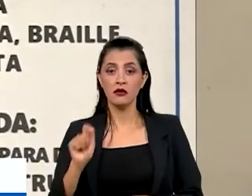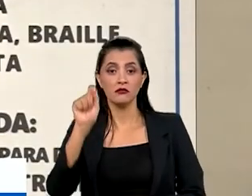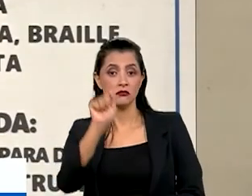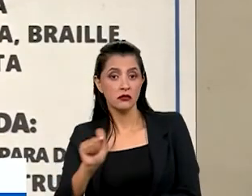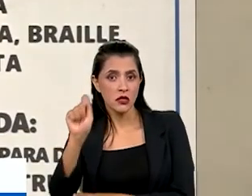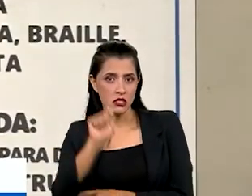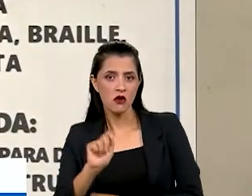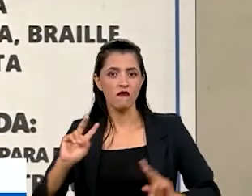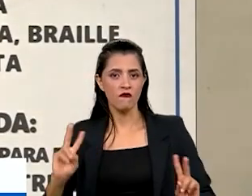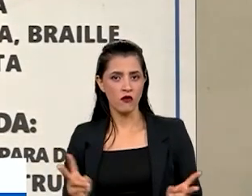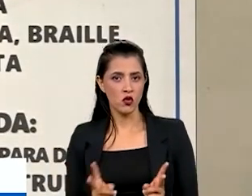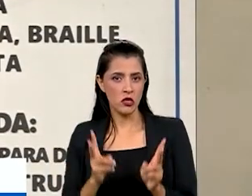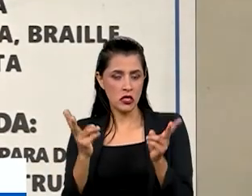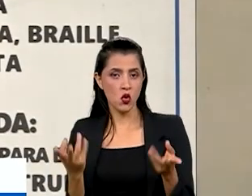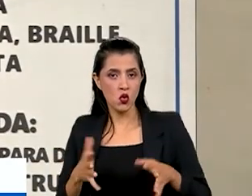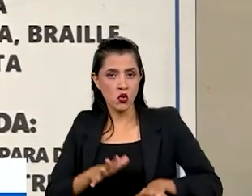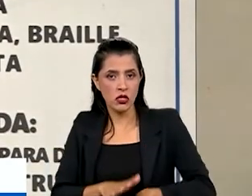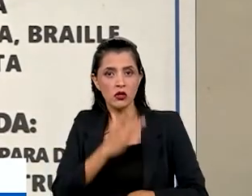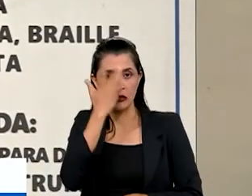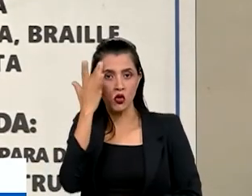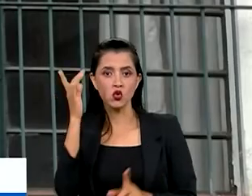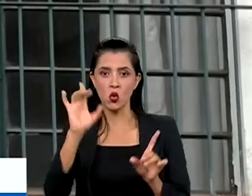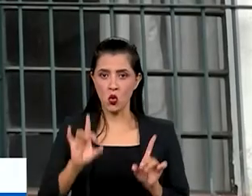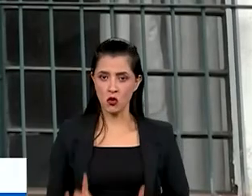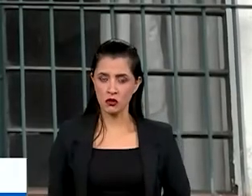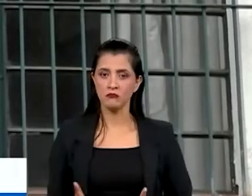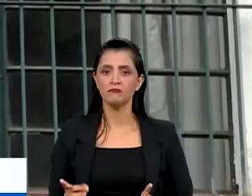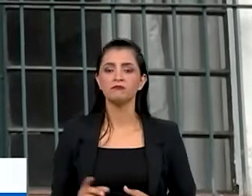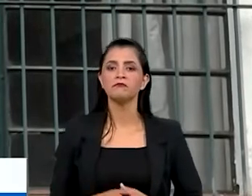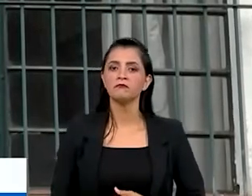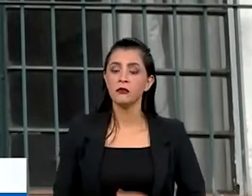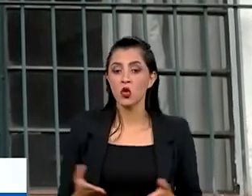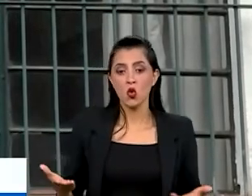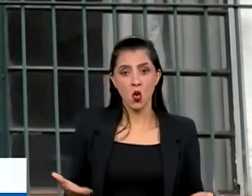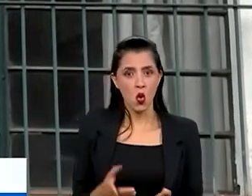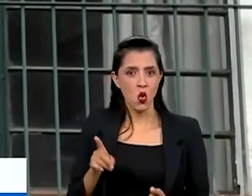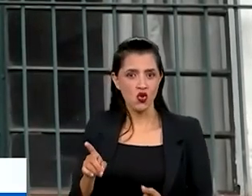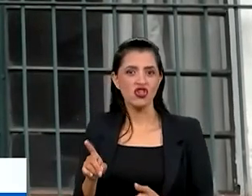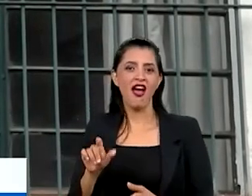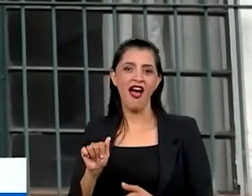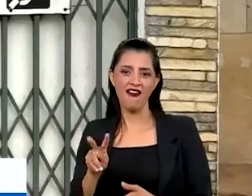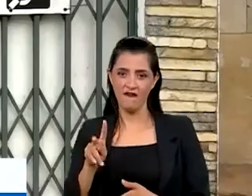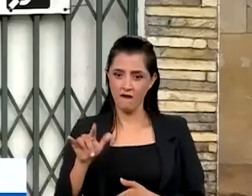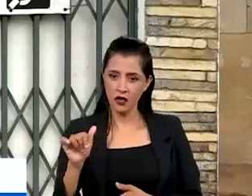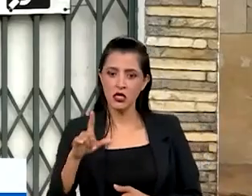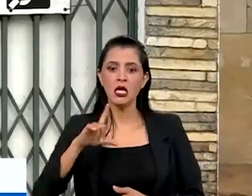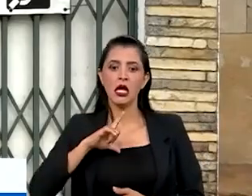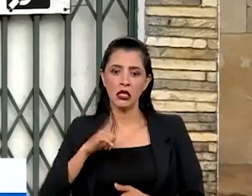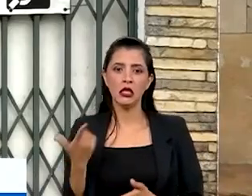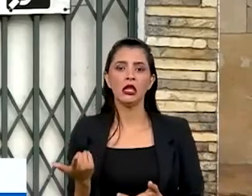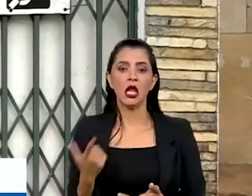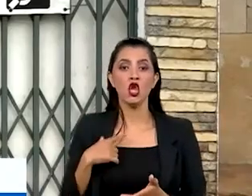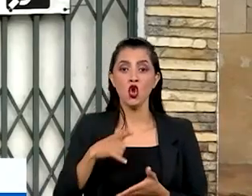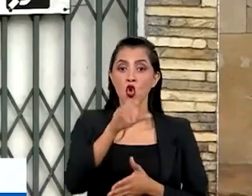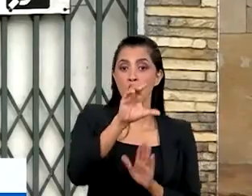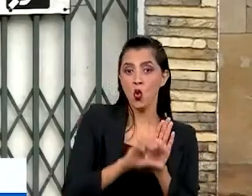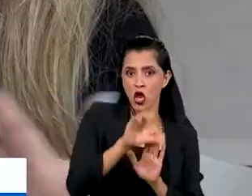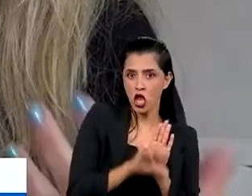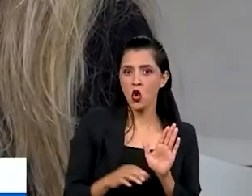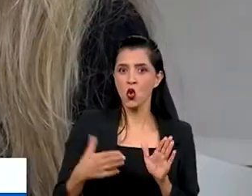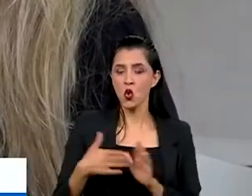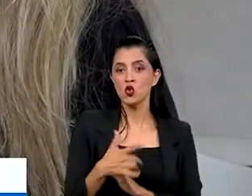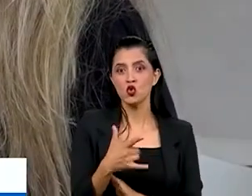para a Valorização e Inclusão das Pessoas com Deficiência. Atualmente, a AVIDA possui um banco com 200 currículos